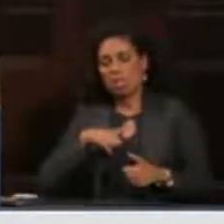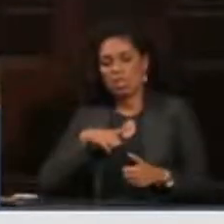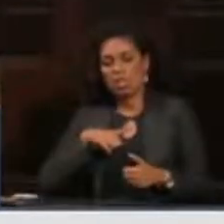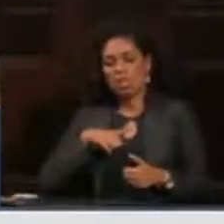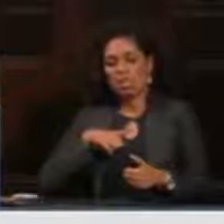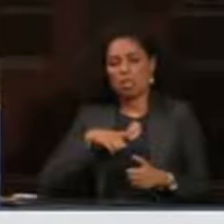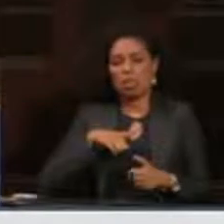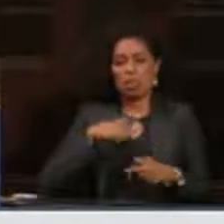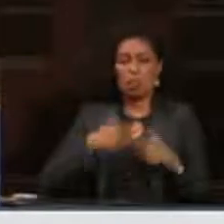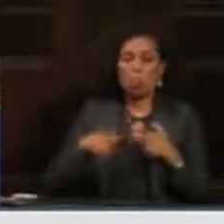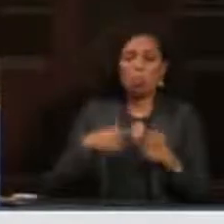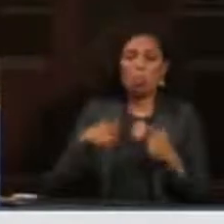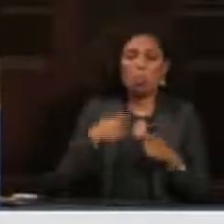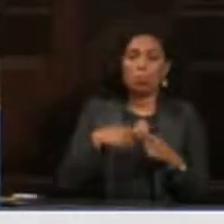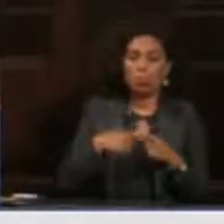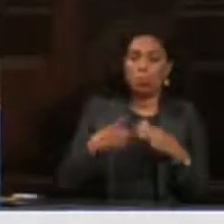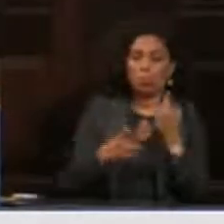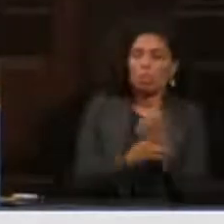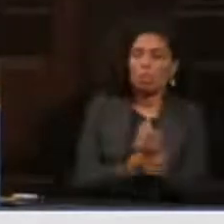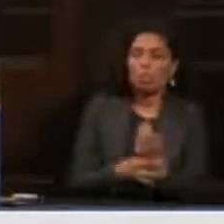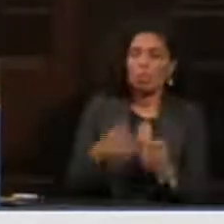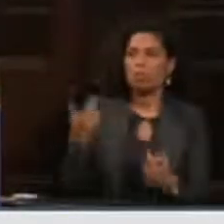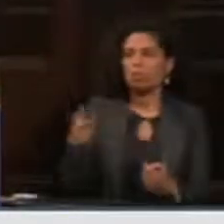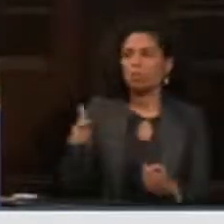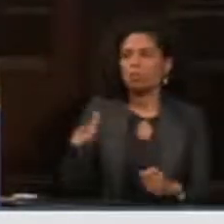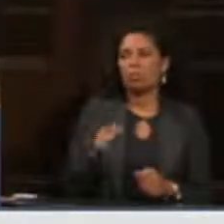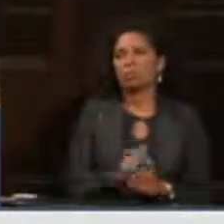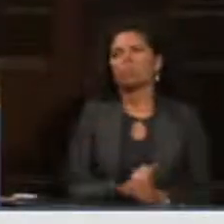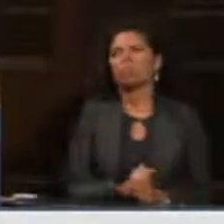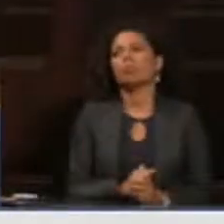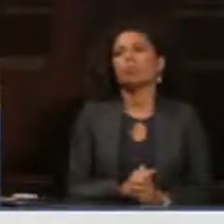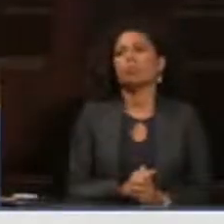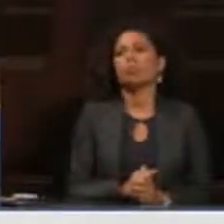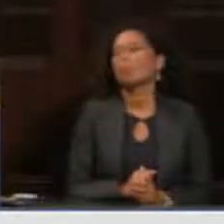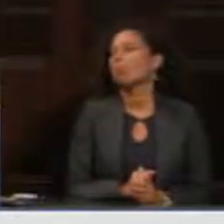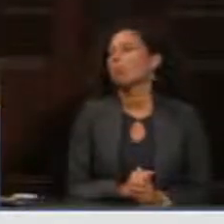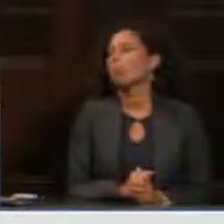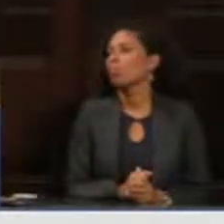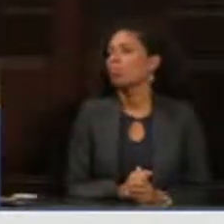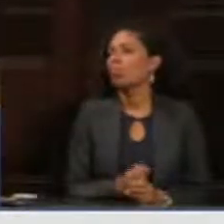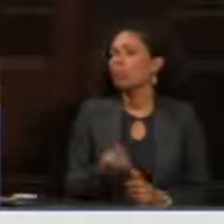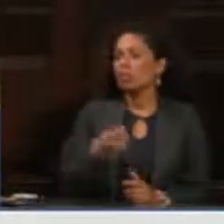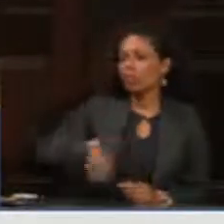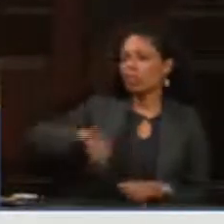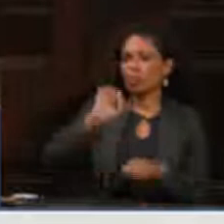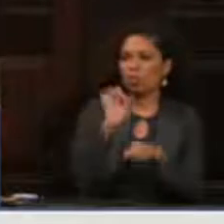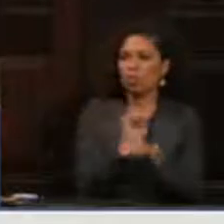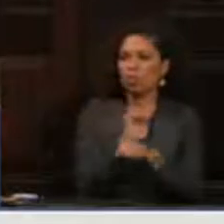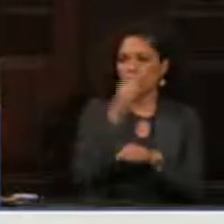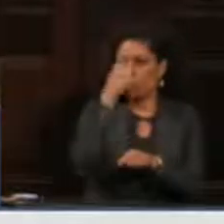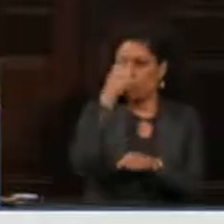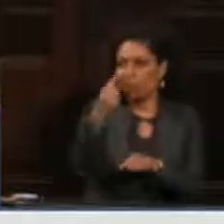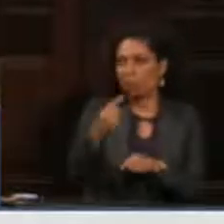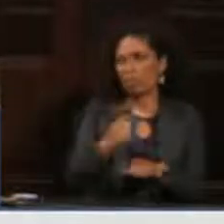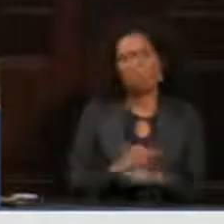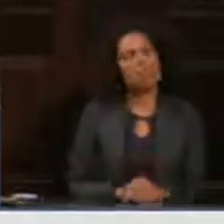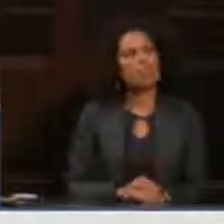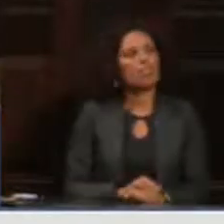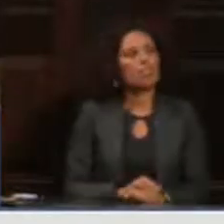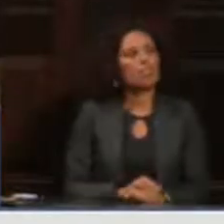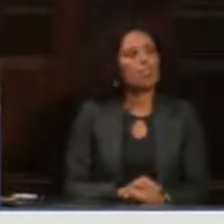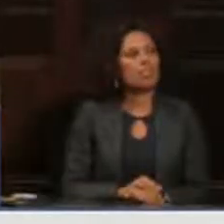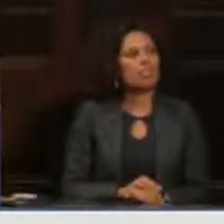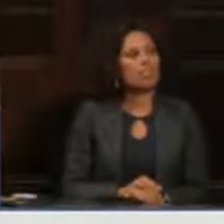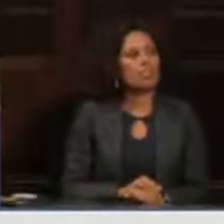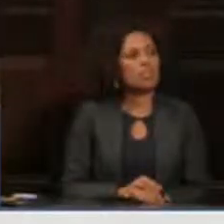dano. Isso é realmente inadmissível. Então, parar para pensar que o Maracanã, sim, tem uma despesa com quadro móvel